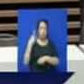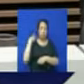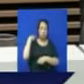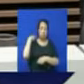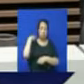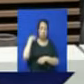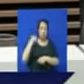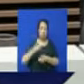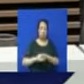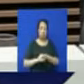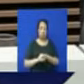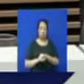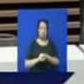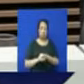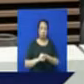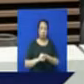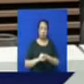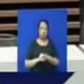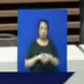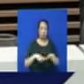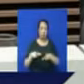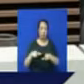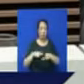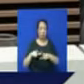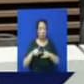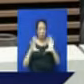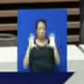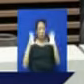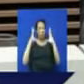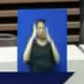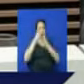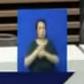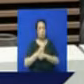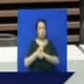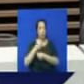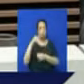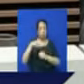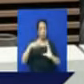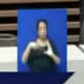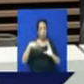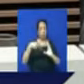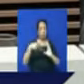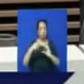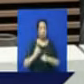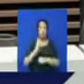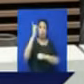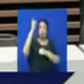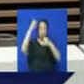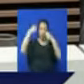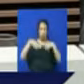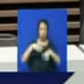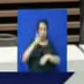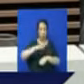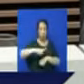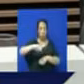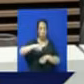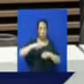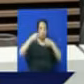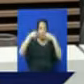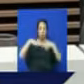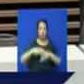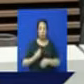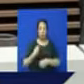combativo vereador, fez um belíssimo trabalho. Ambos fizeram um belíssimo trabalho. Né? Que Deus abençoe, continue abençoando a vida de